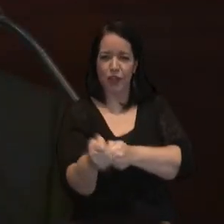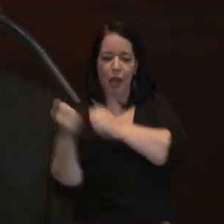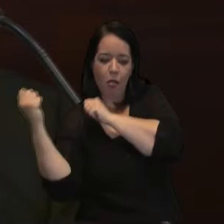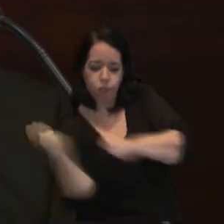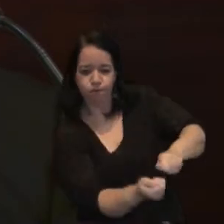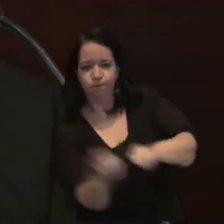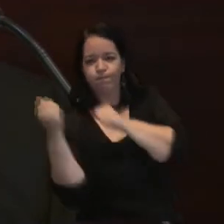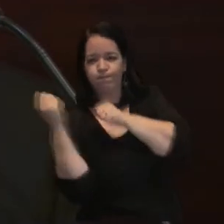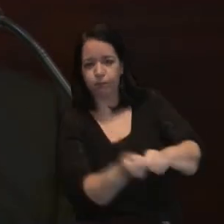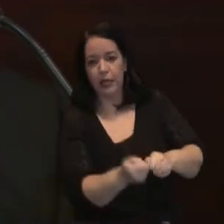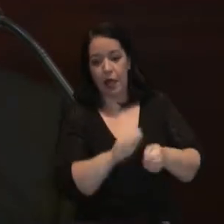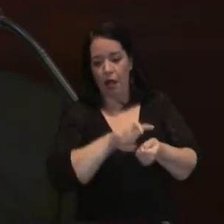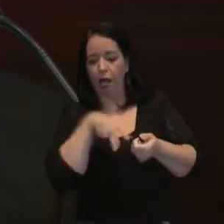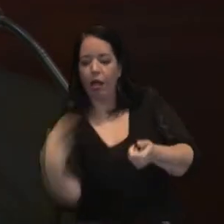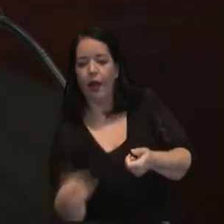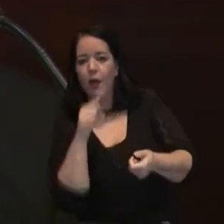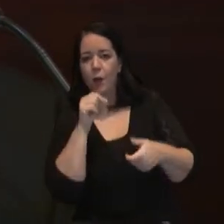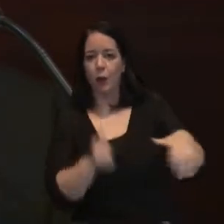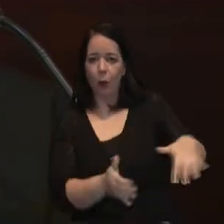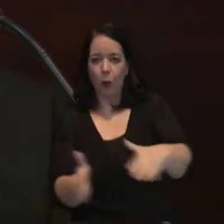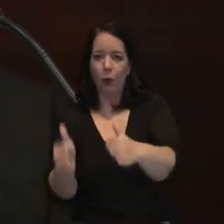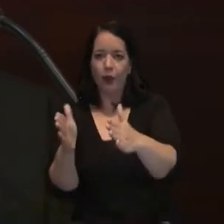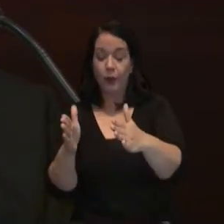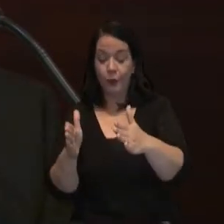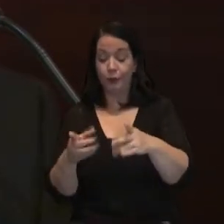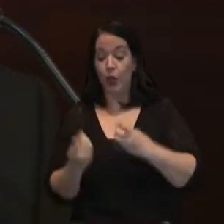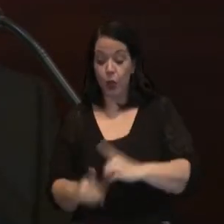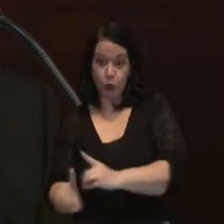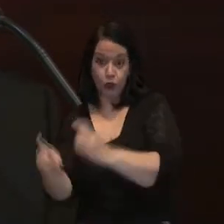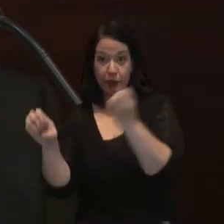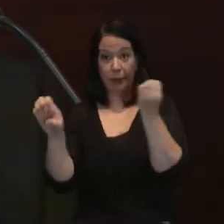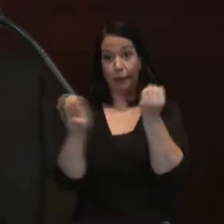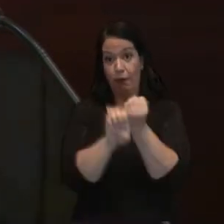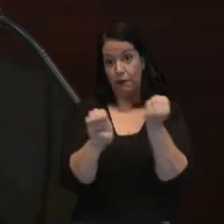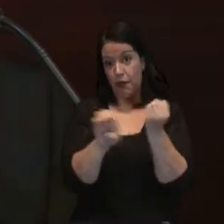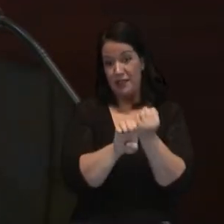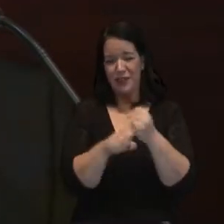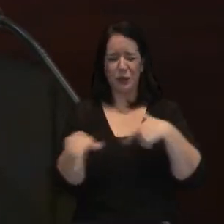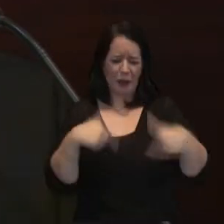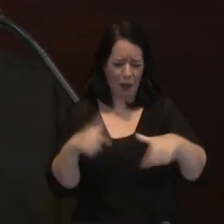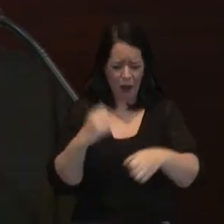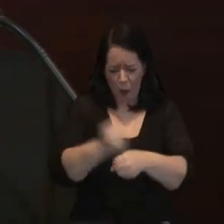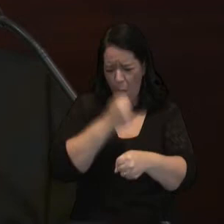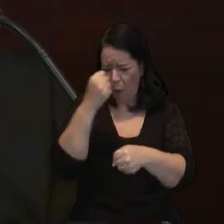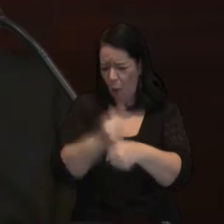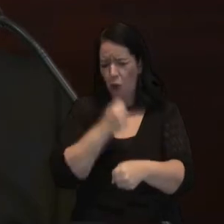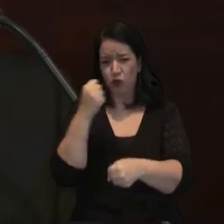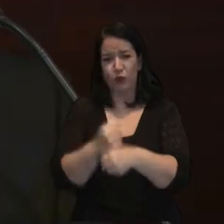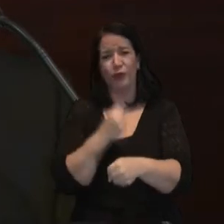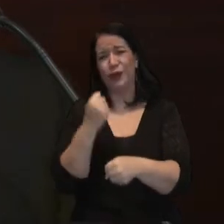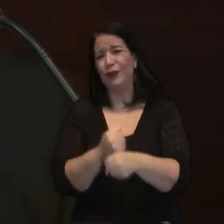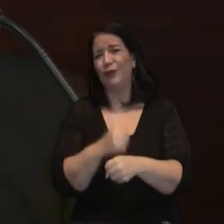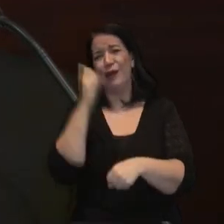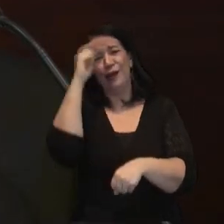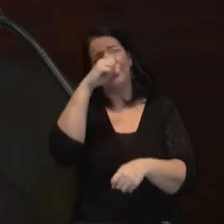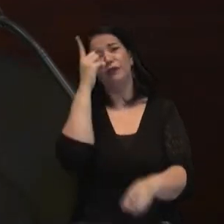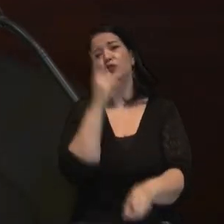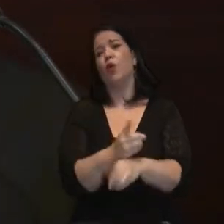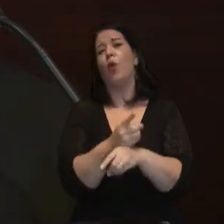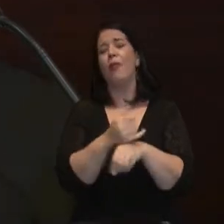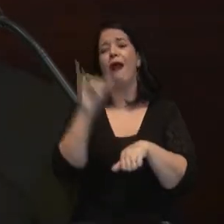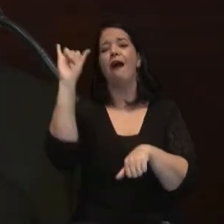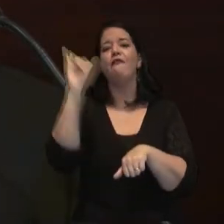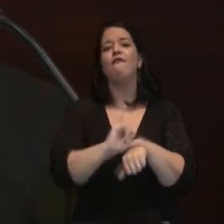estavam trabalhando numa construção, o ferro, a ferramenta naquele tempo era algo raríssimo e caro.